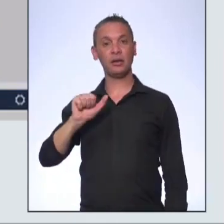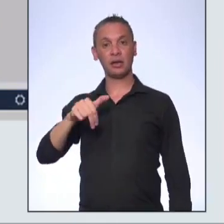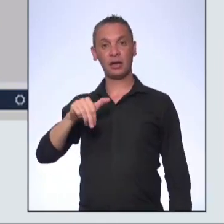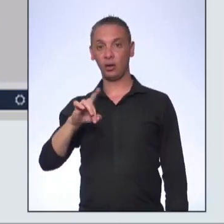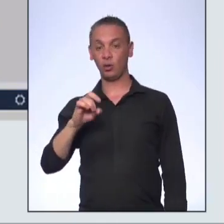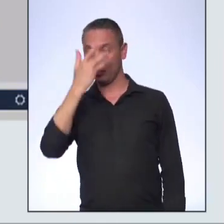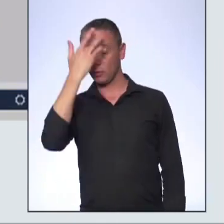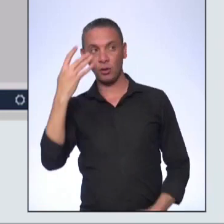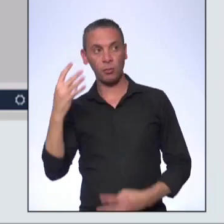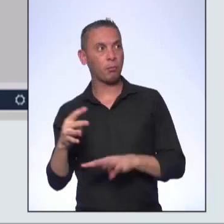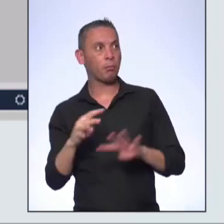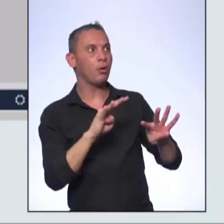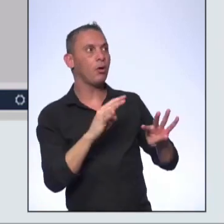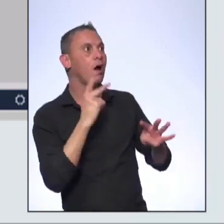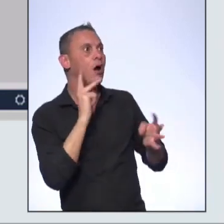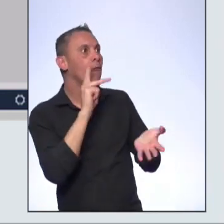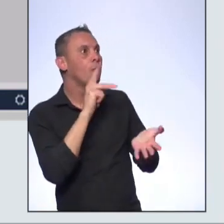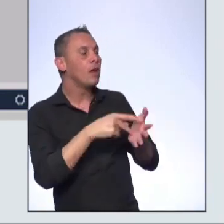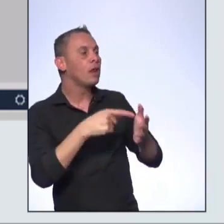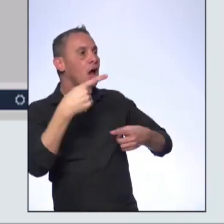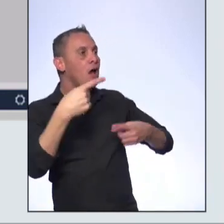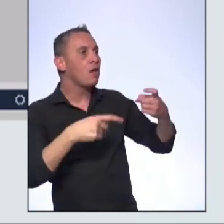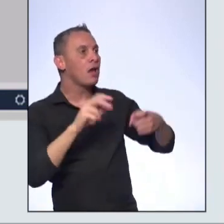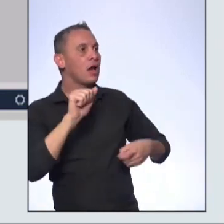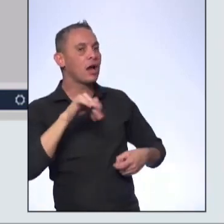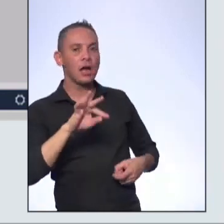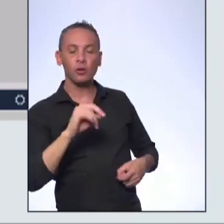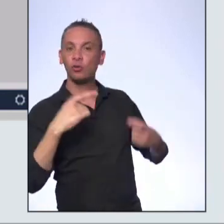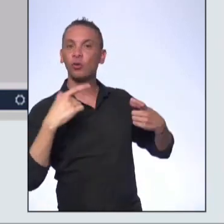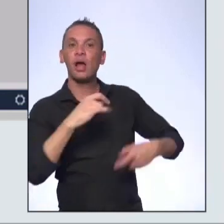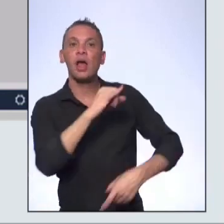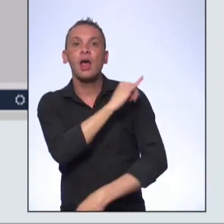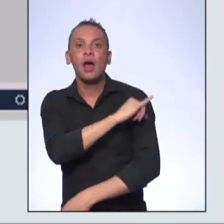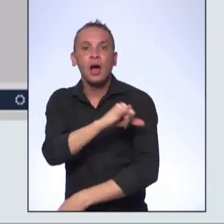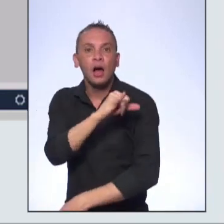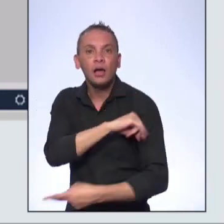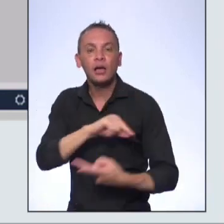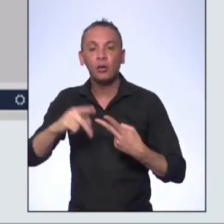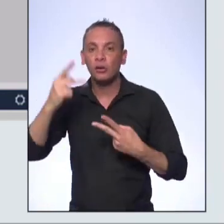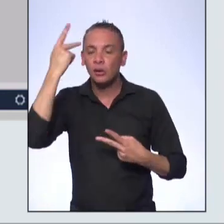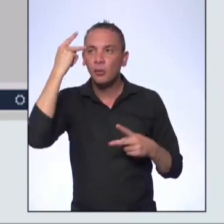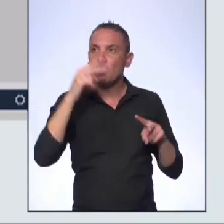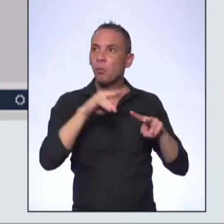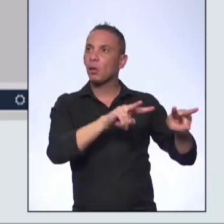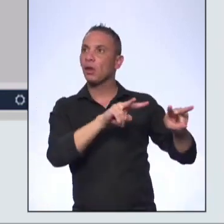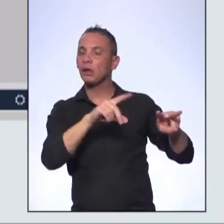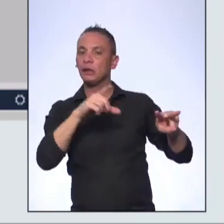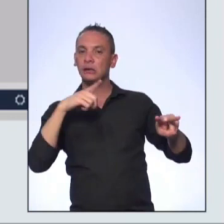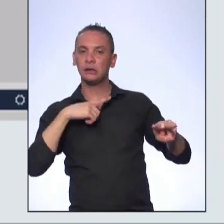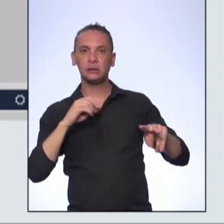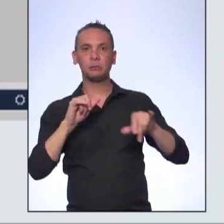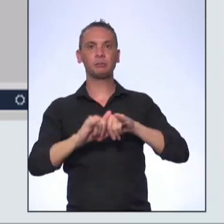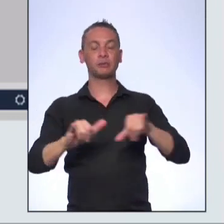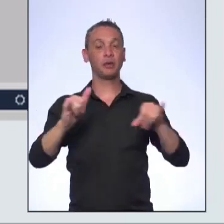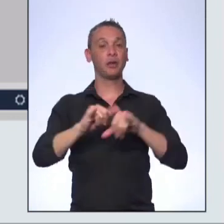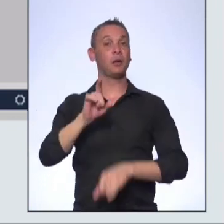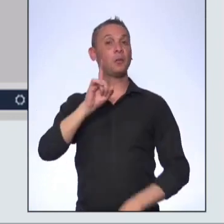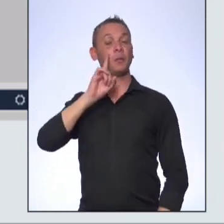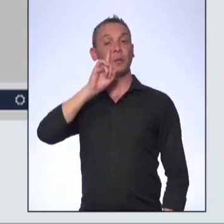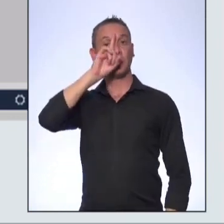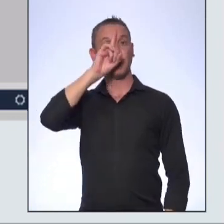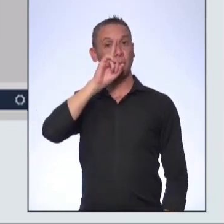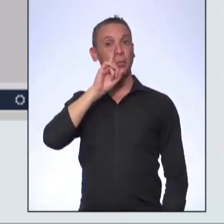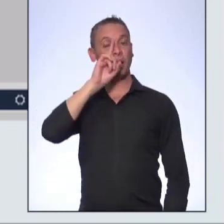nacional, principalmente na imprensa do Rio de Janeiro e de São Paulo, e passou a representar um perigo para a continuidade